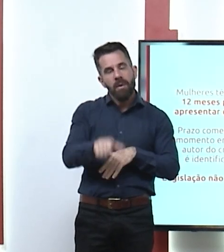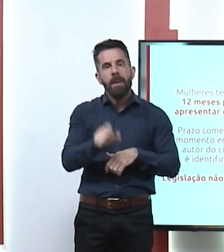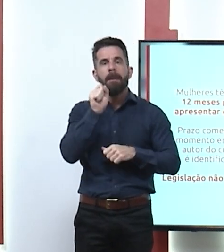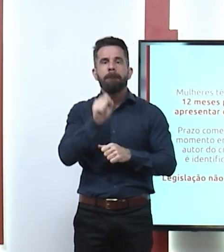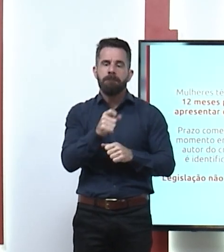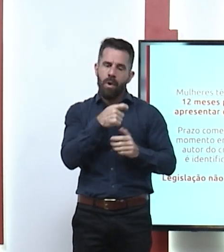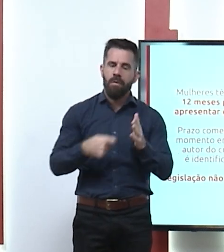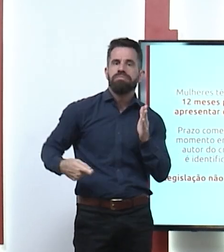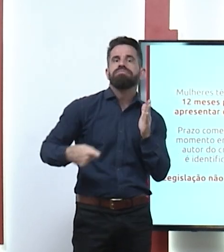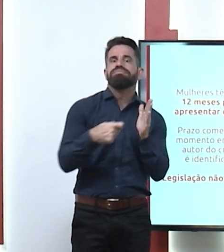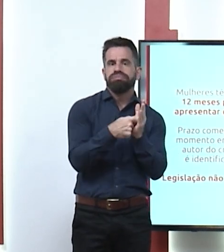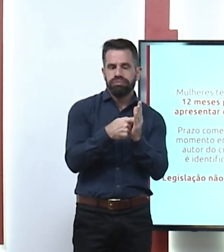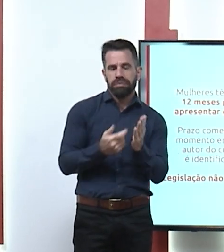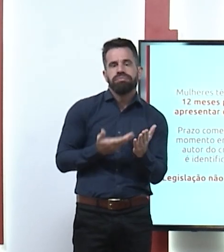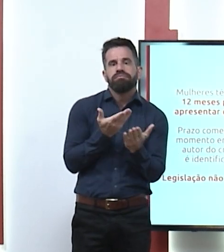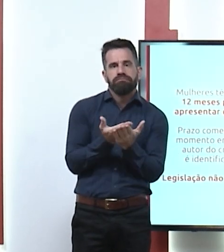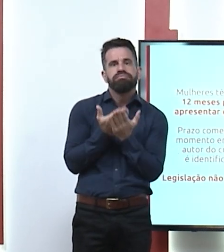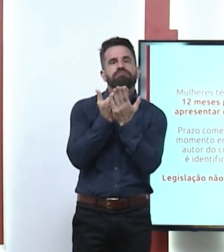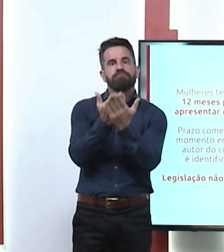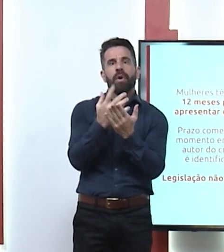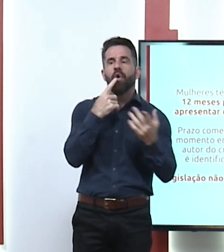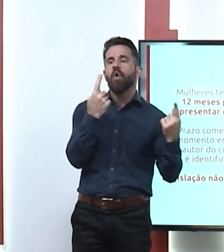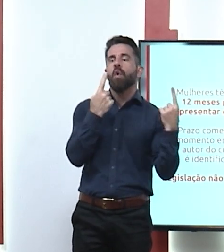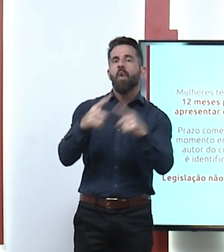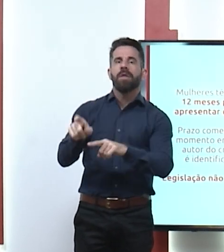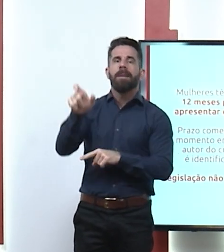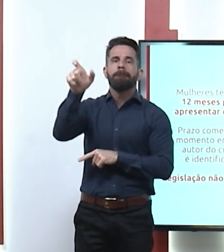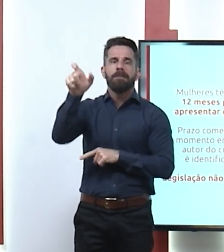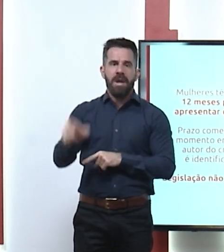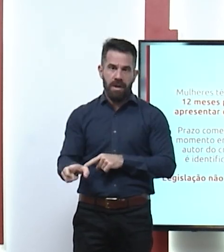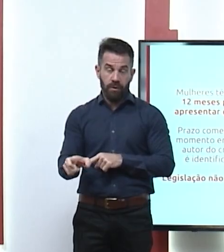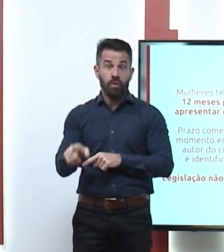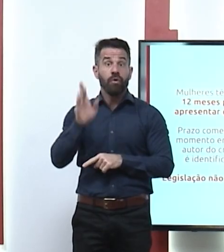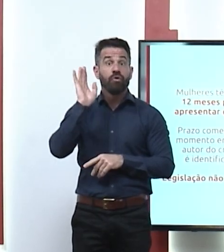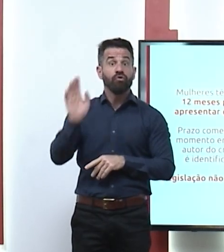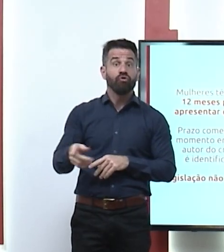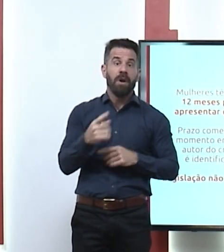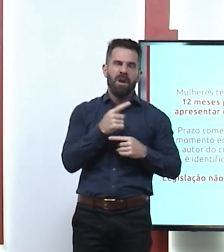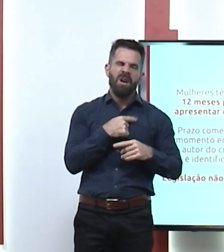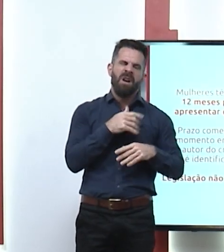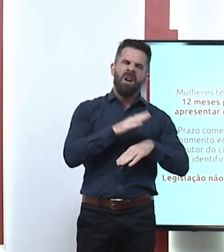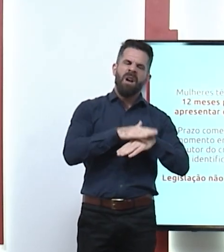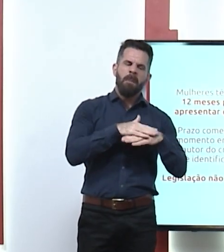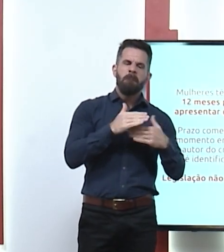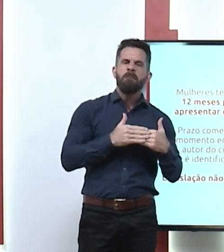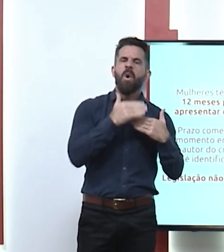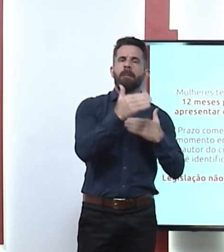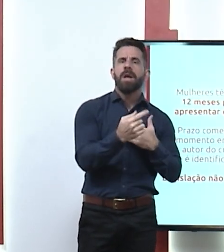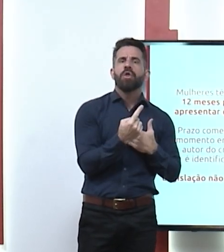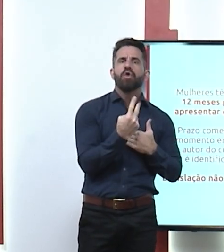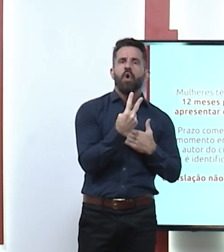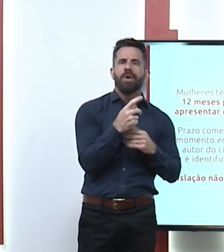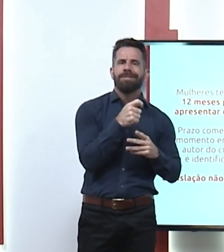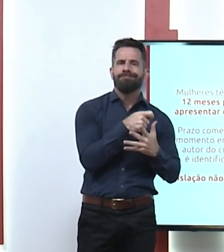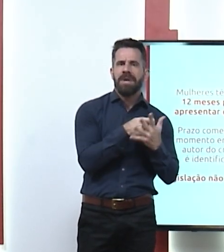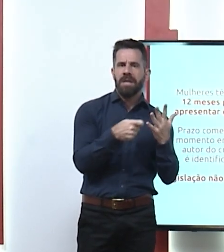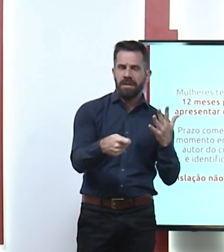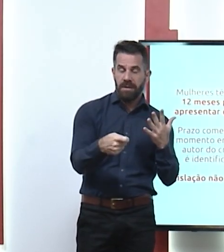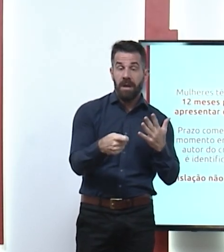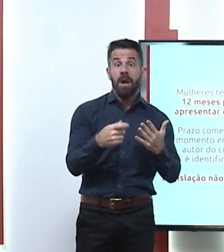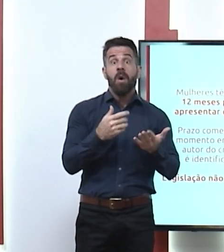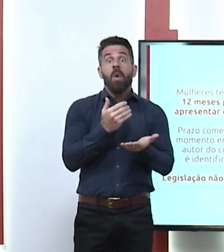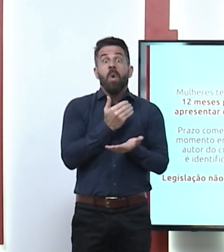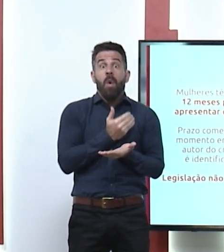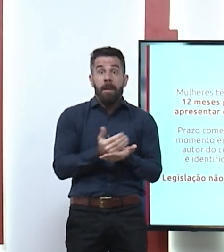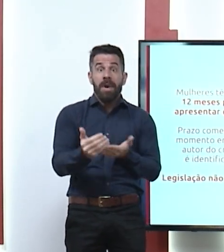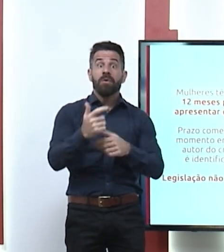ou representação legal contra quem a agrediu para 12 meses. Esse período começa a ser contado a